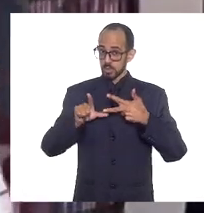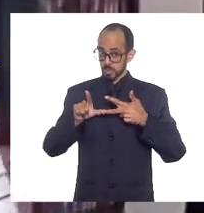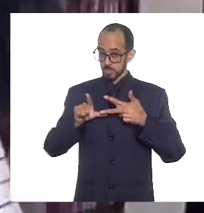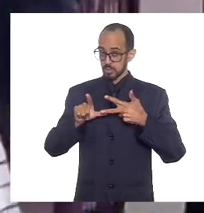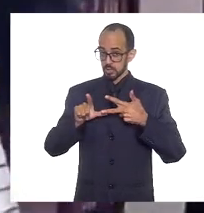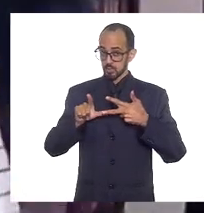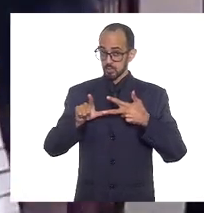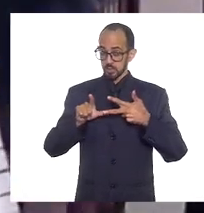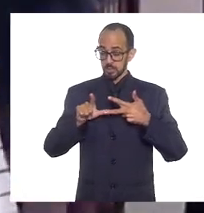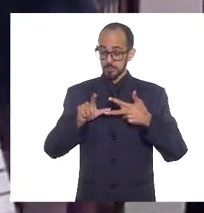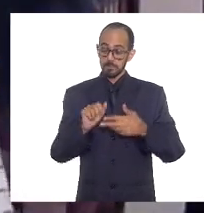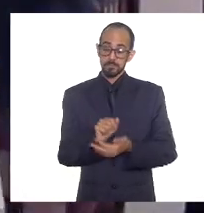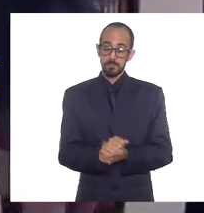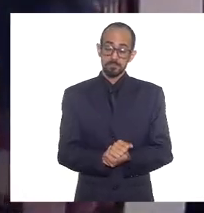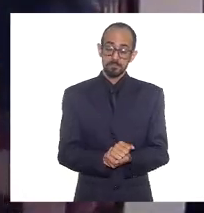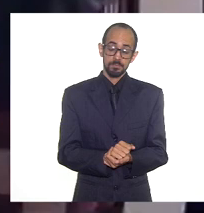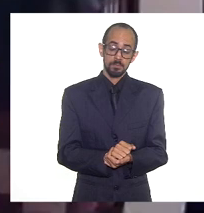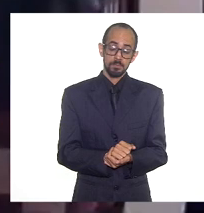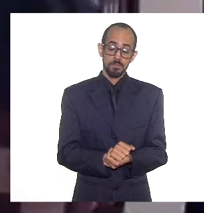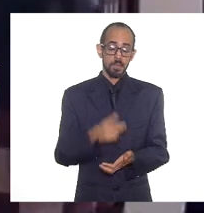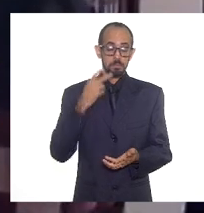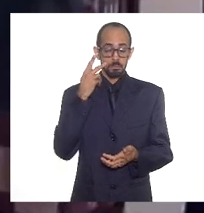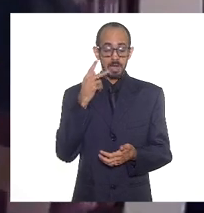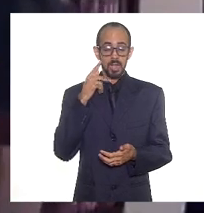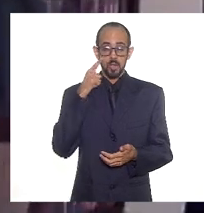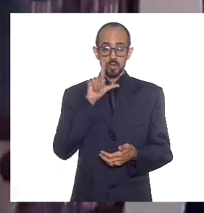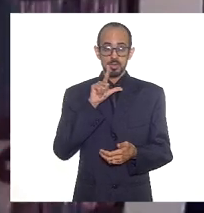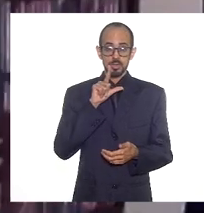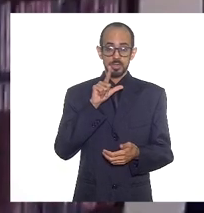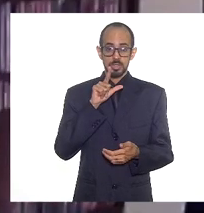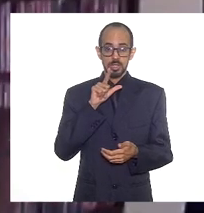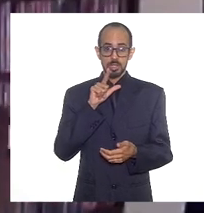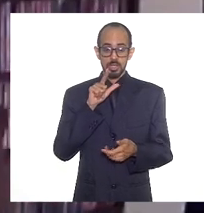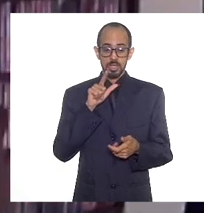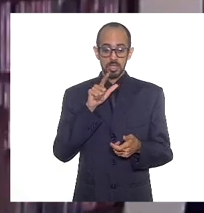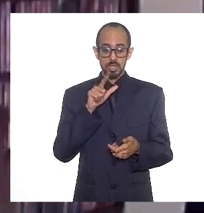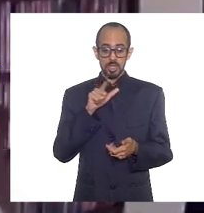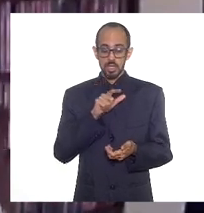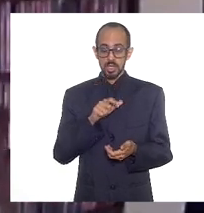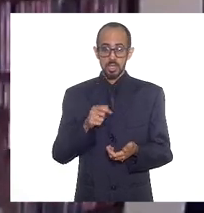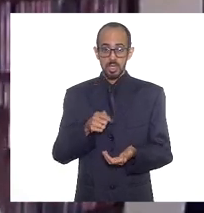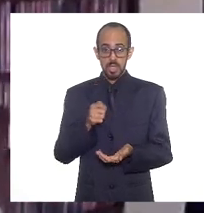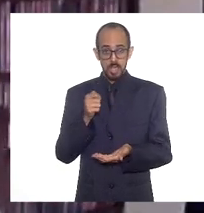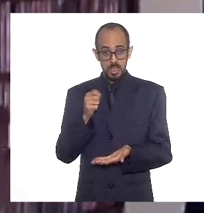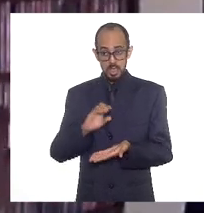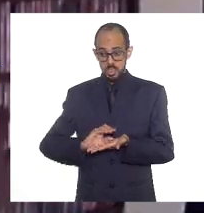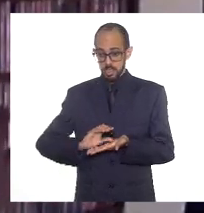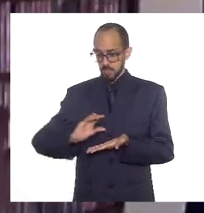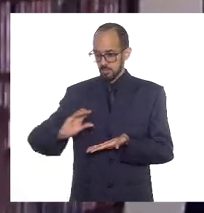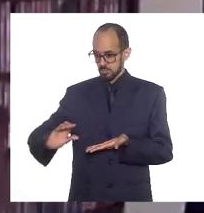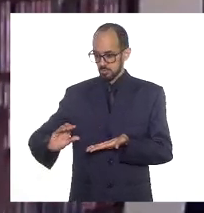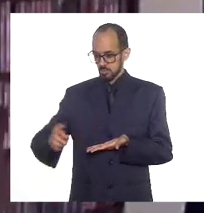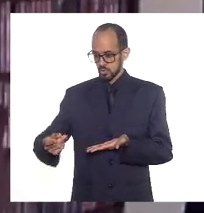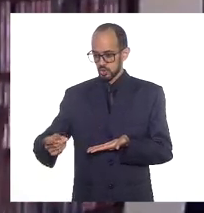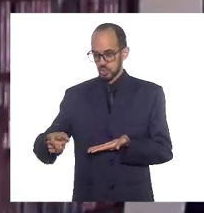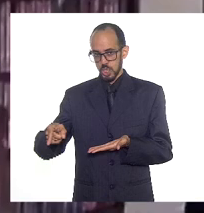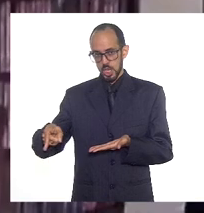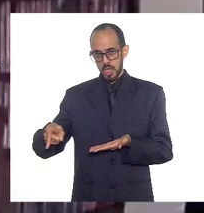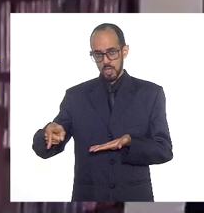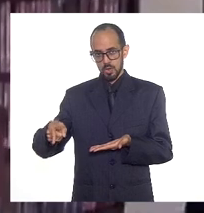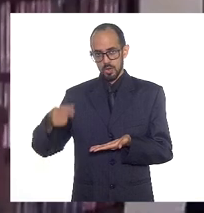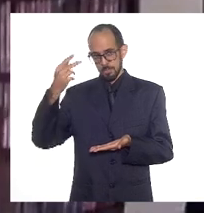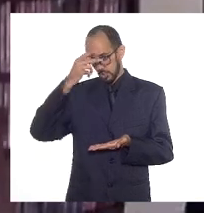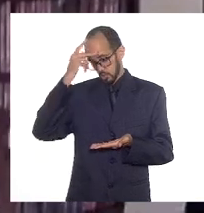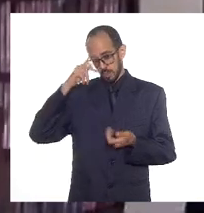né, exatamente para colocar recursos na mão daqueles que estão necessitados por